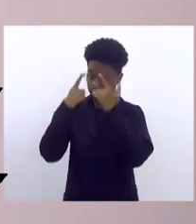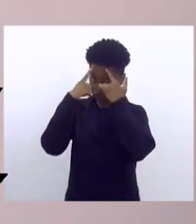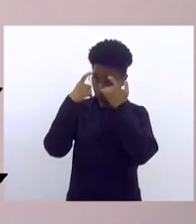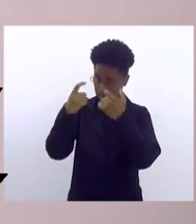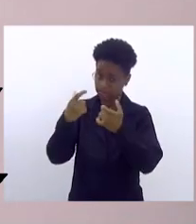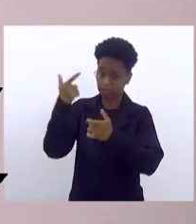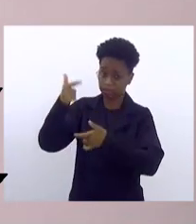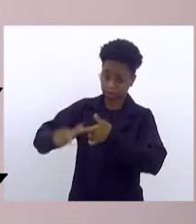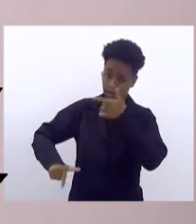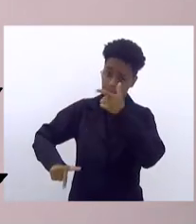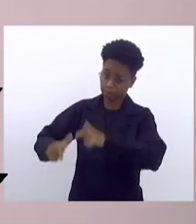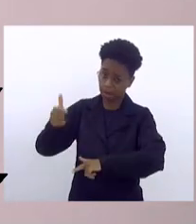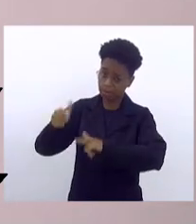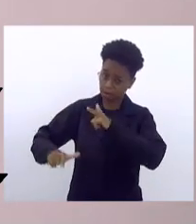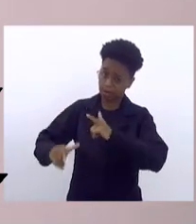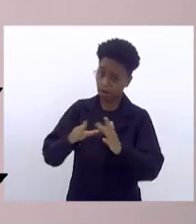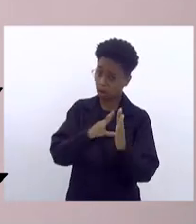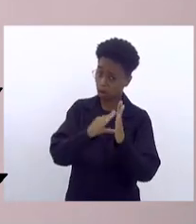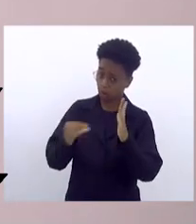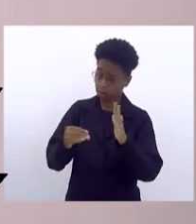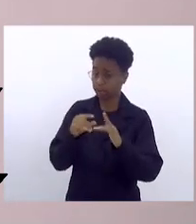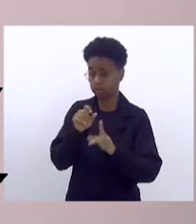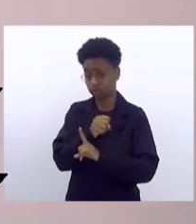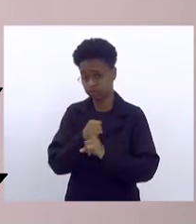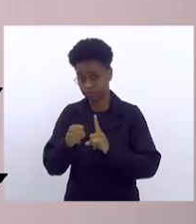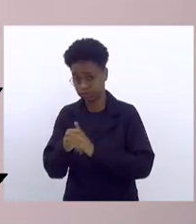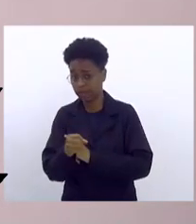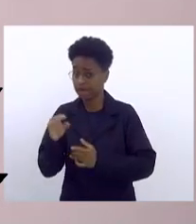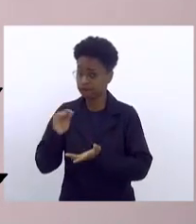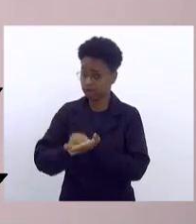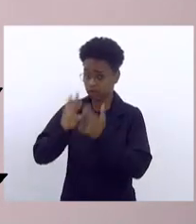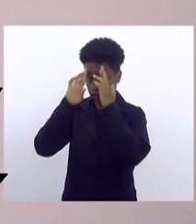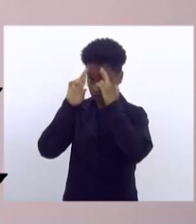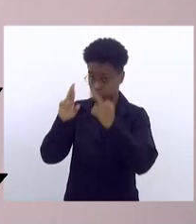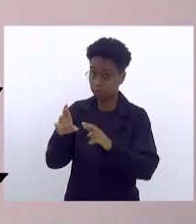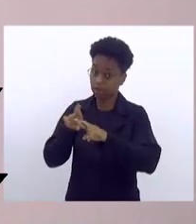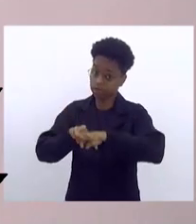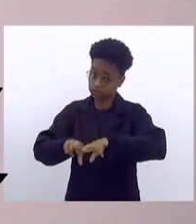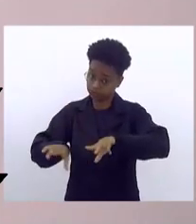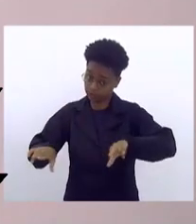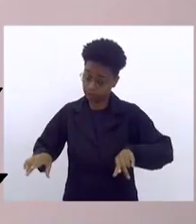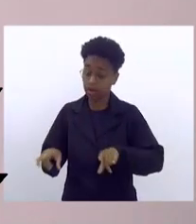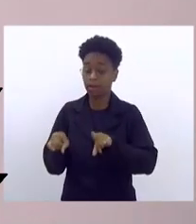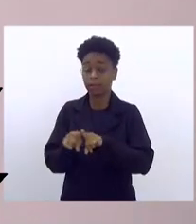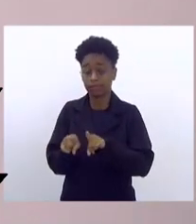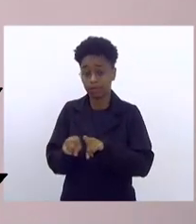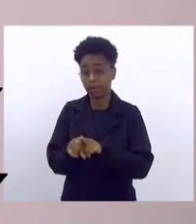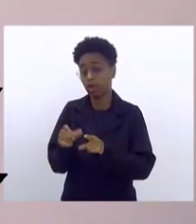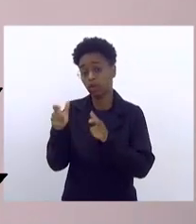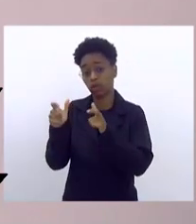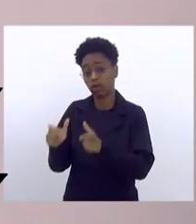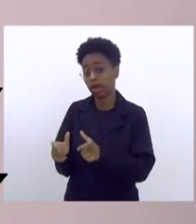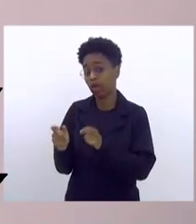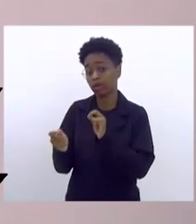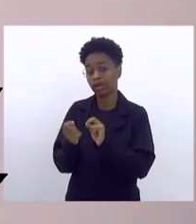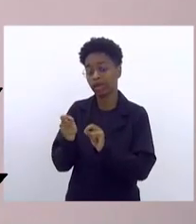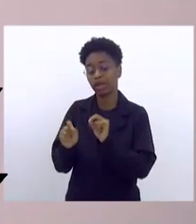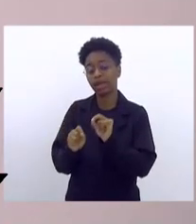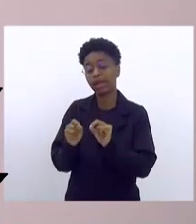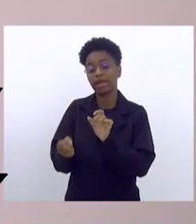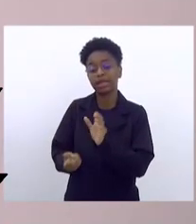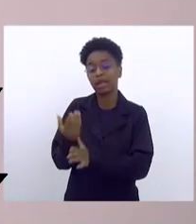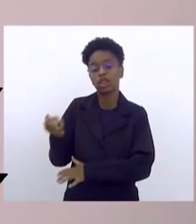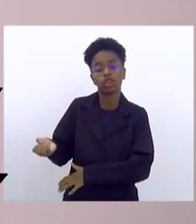sociedade das desigualdades do desrespeito à diferença mas é também lugar de produção de novas